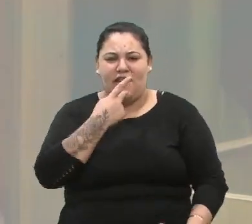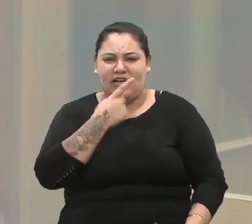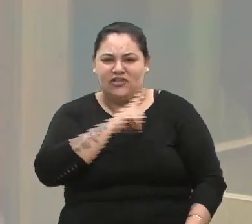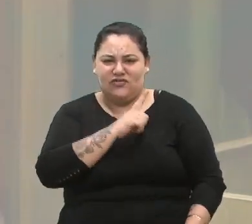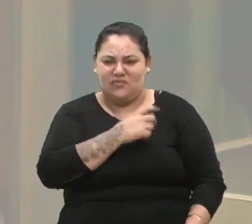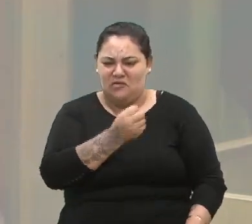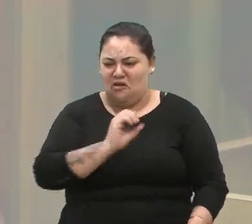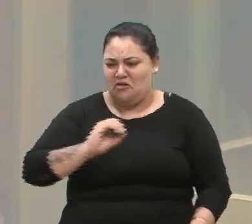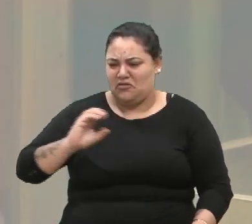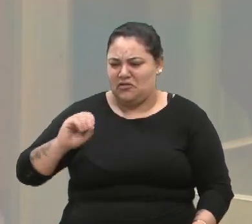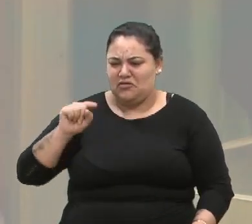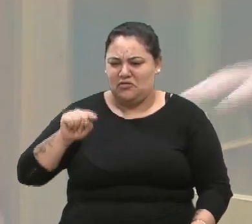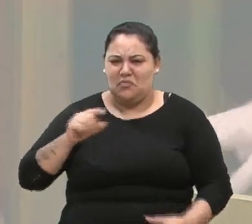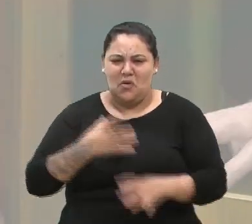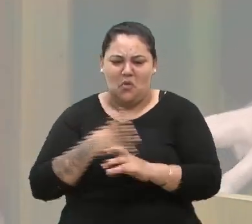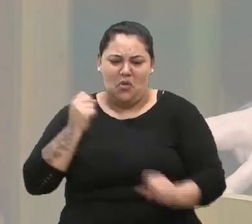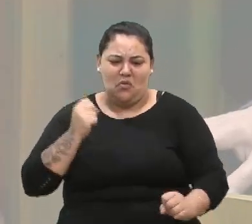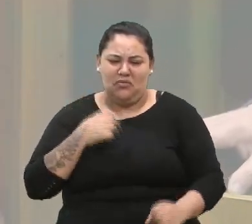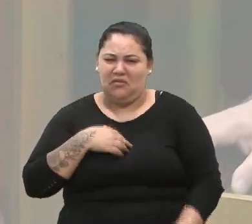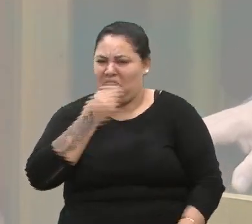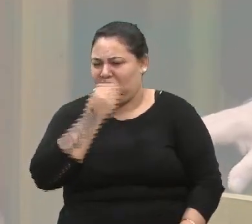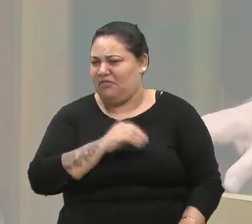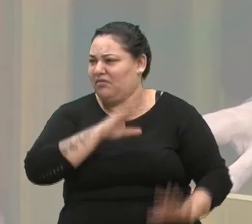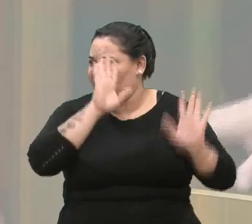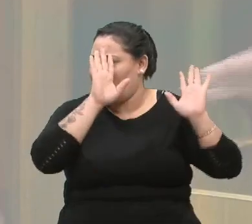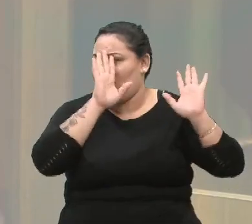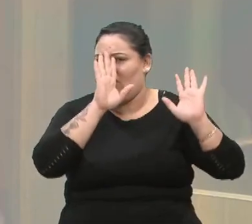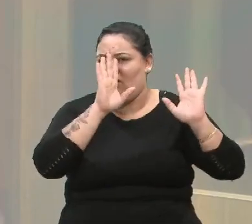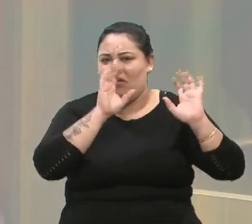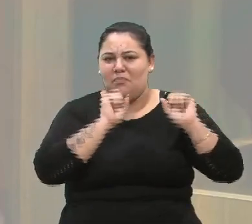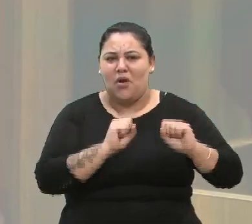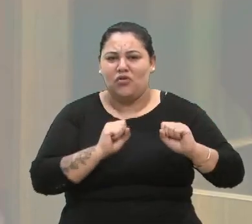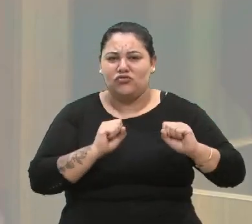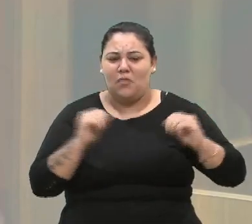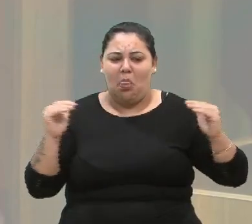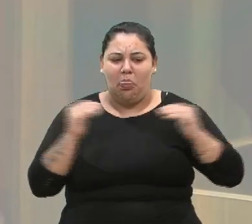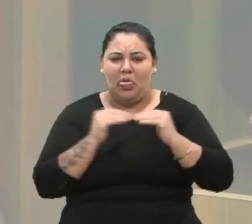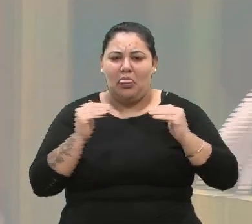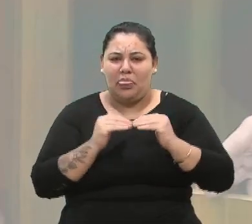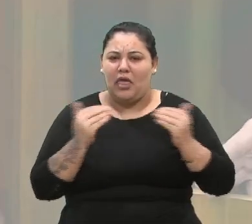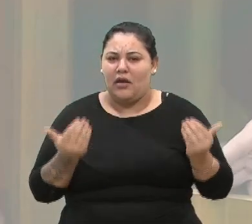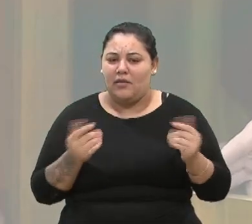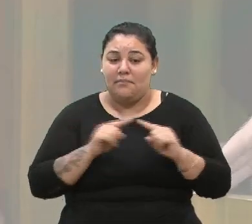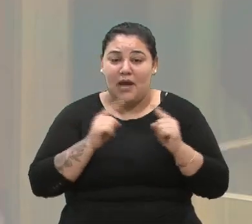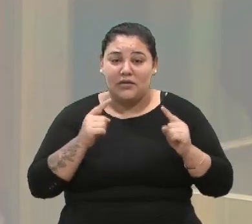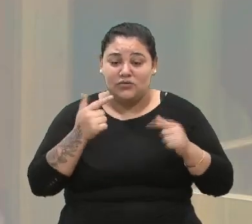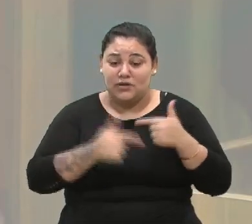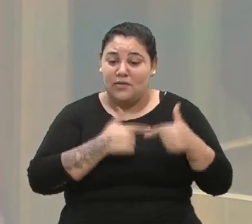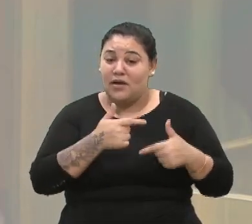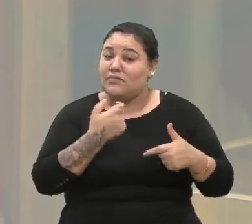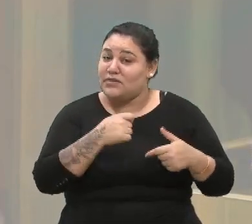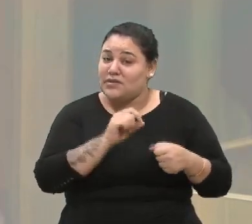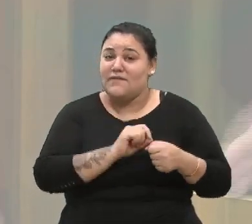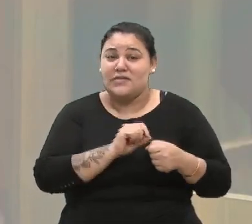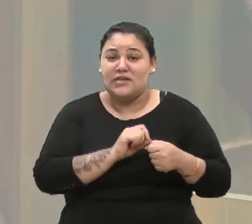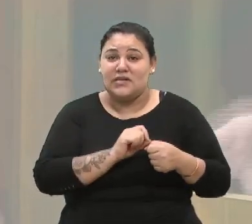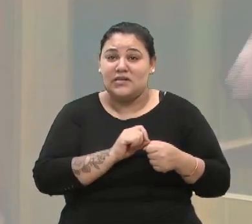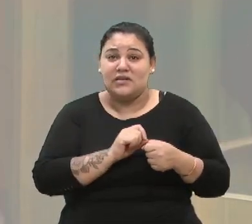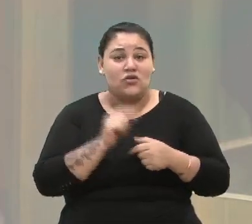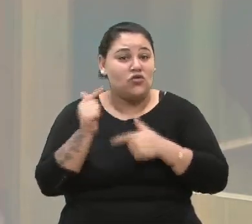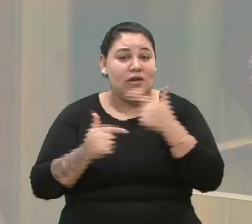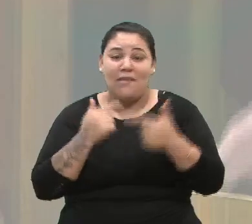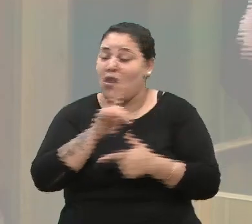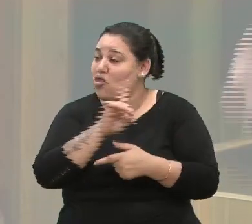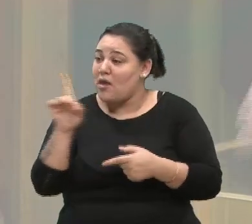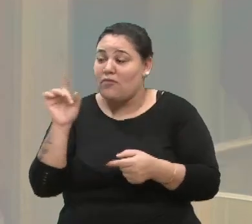Não, eu não me importo com o lucro. Pode dar 0 a 0. Agora, o serviço tem que ser prestado. E o serviço não foi